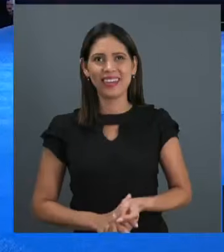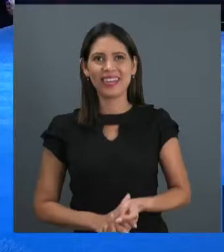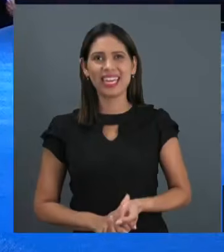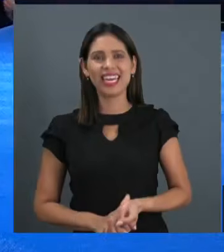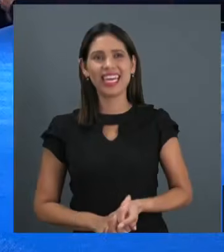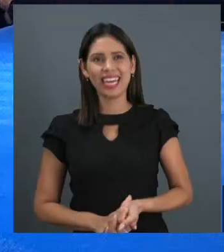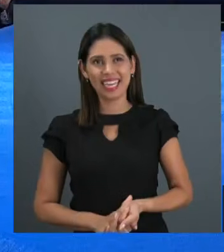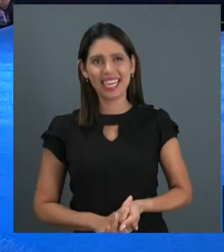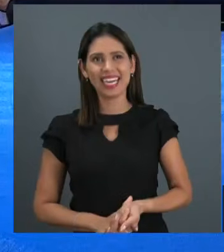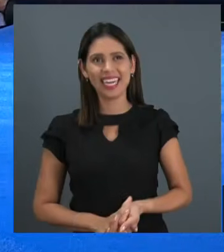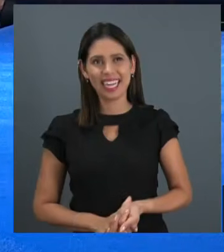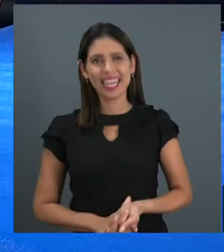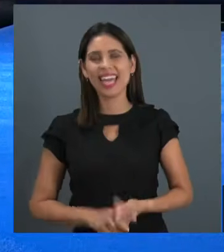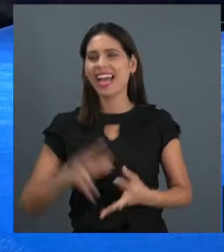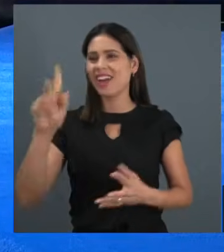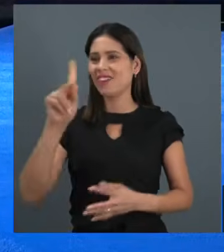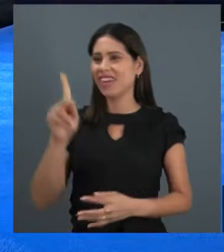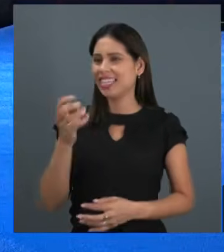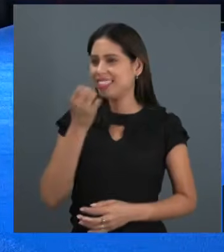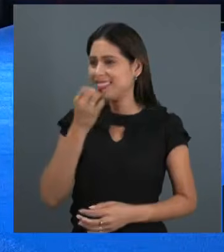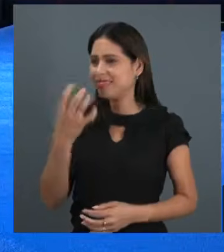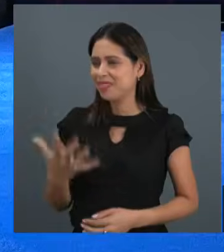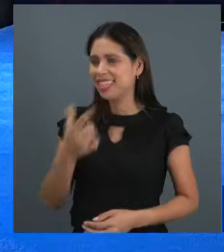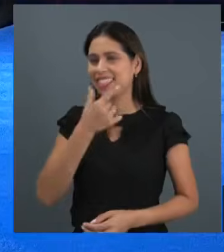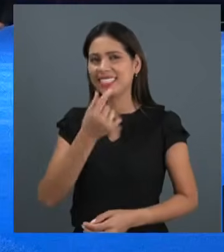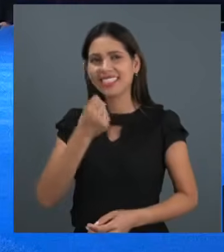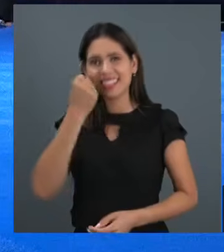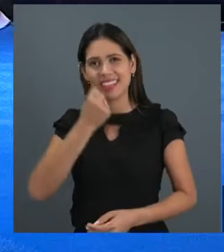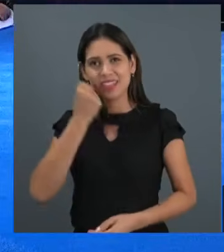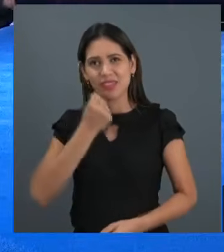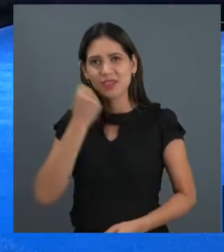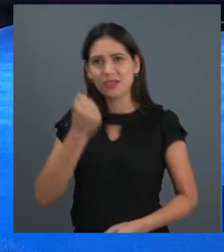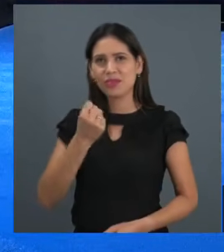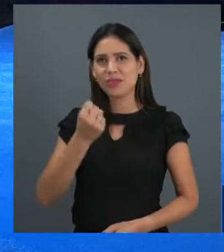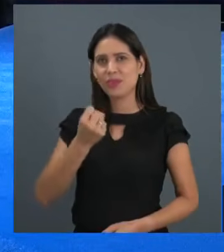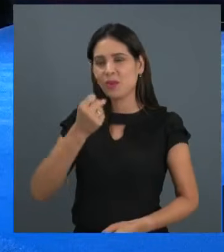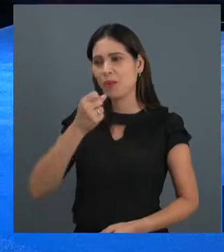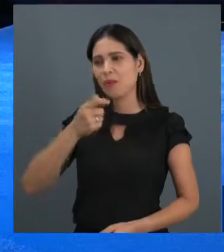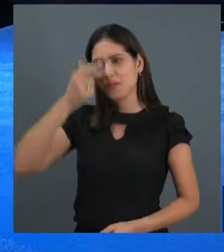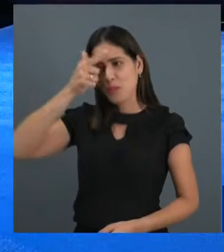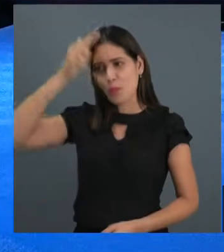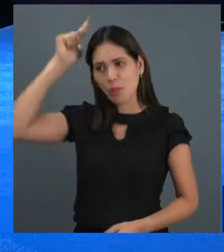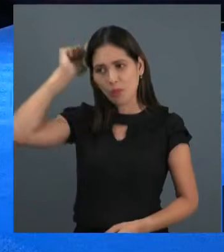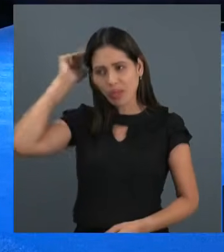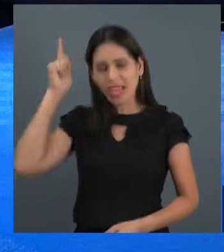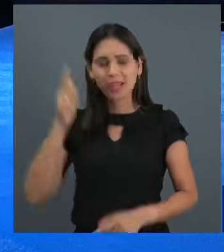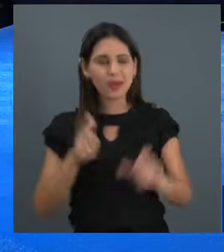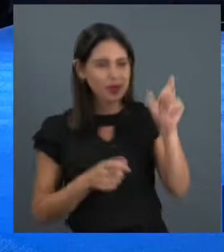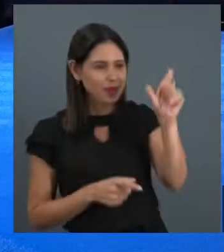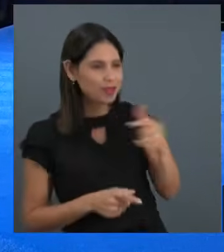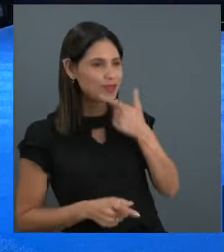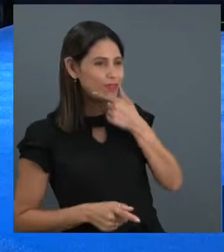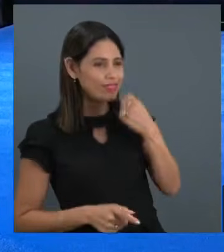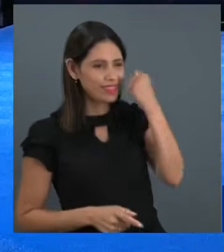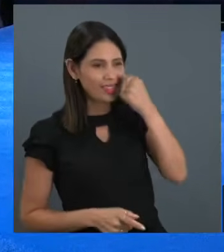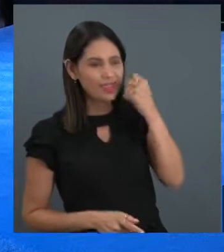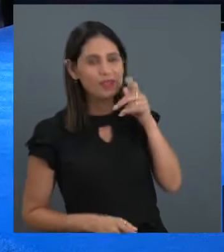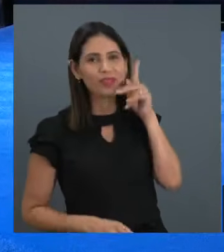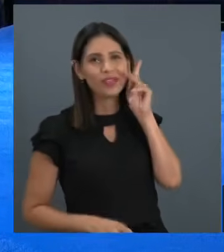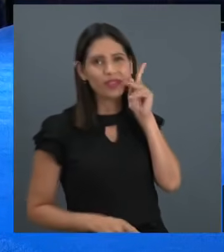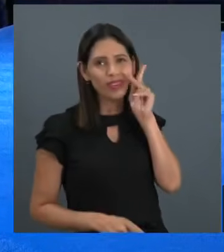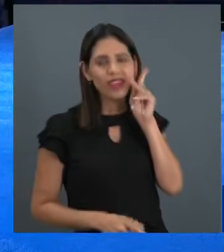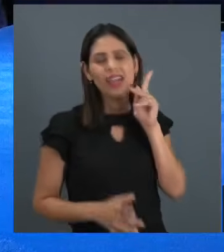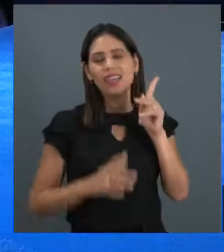Paz e bem, meu querido irmão, senador Confúcio Moura, senador Paulo Paim, funcionários